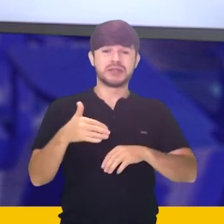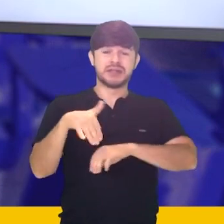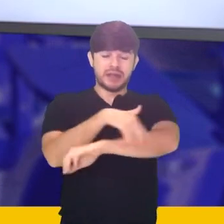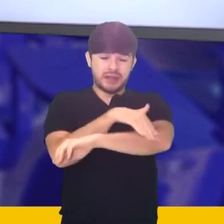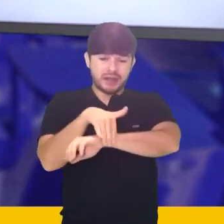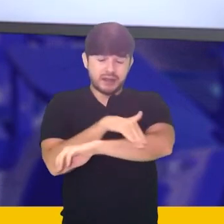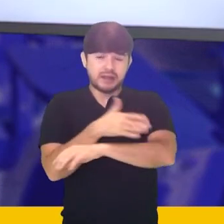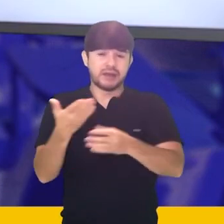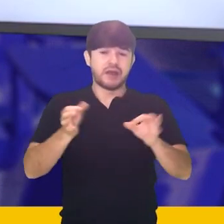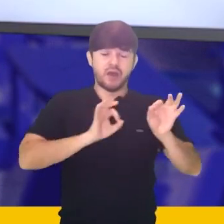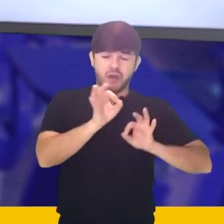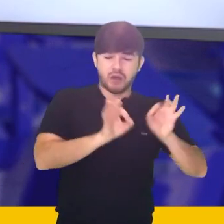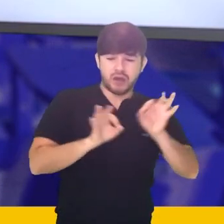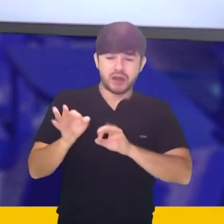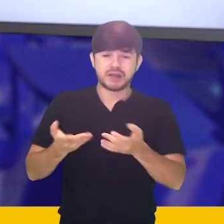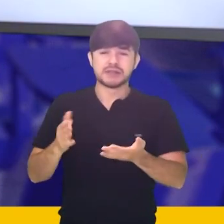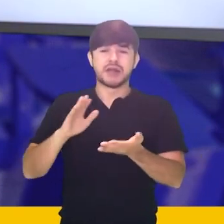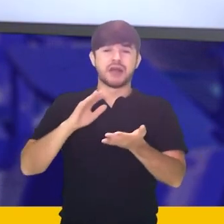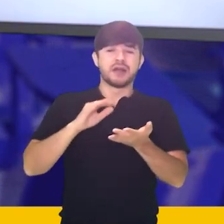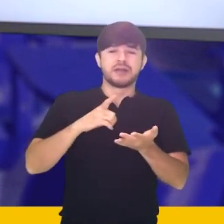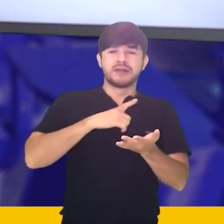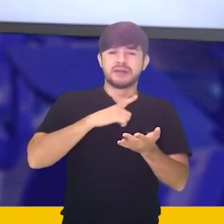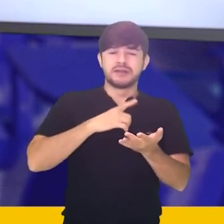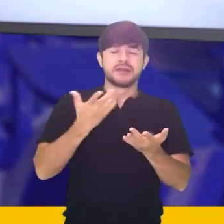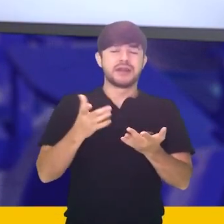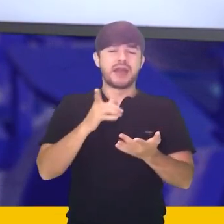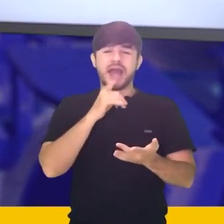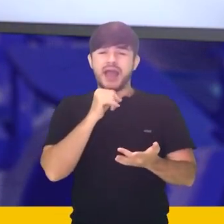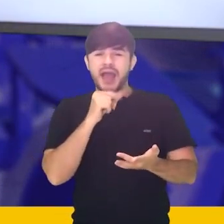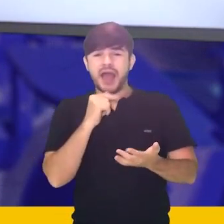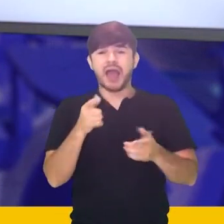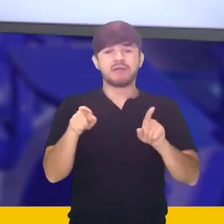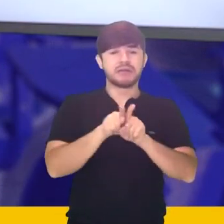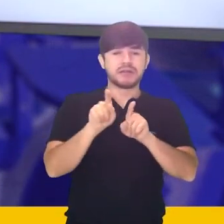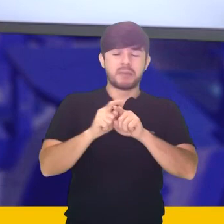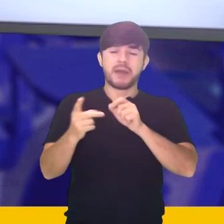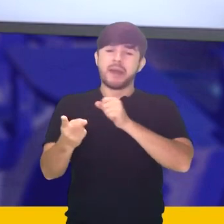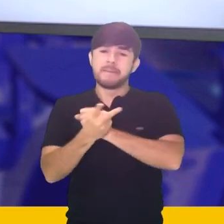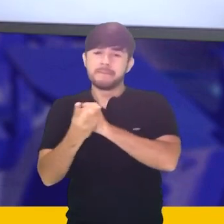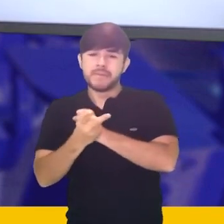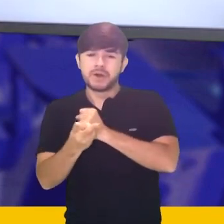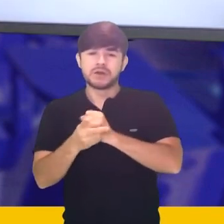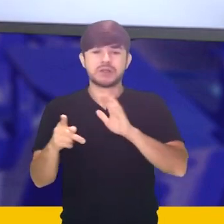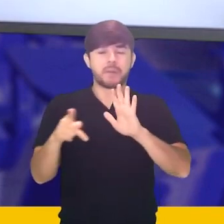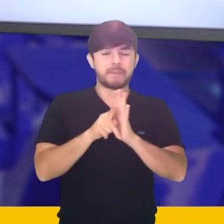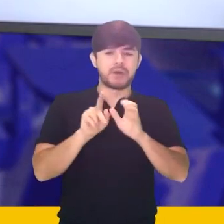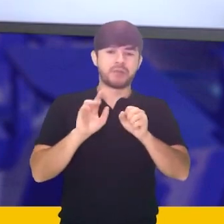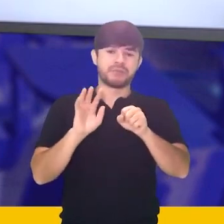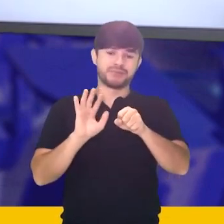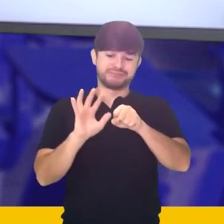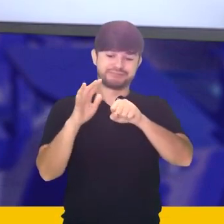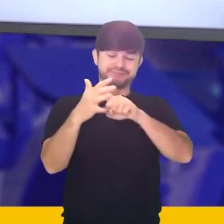questões de acesso à água, por exemplo, que tem a ver com medidas de proteção ao